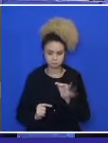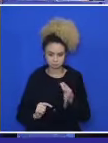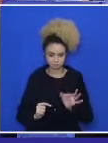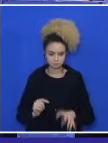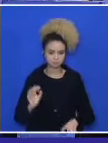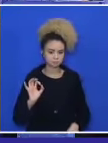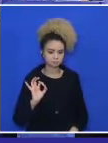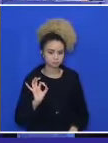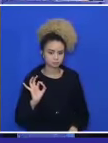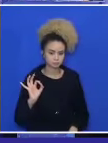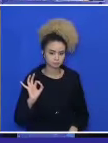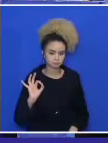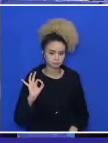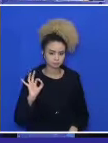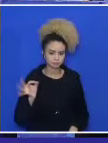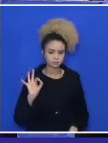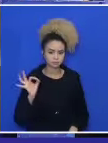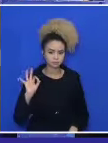confirmo.